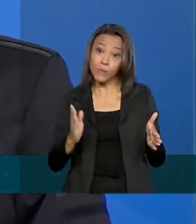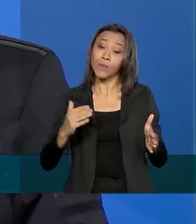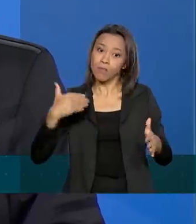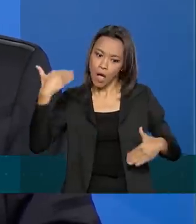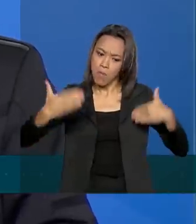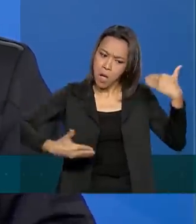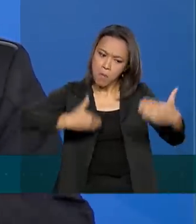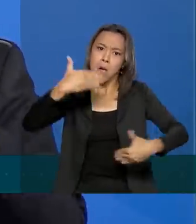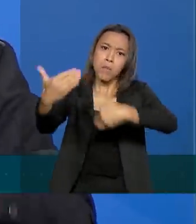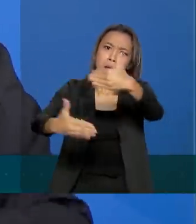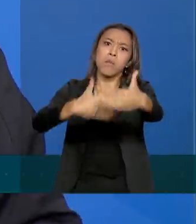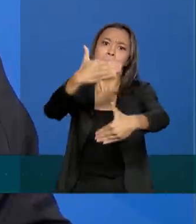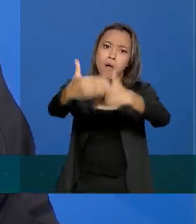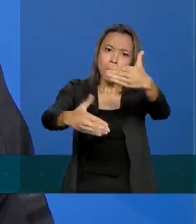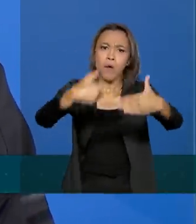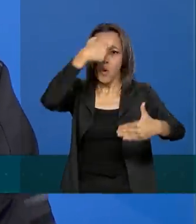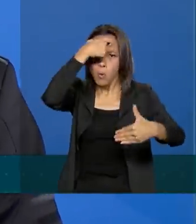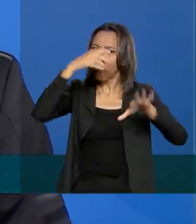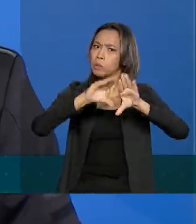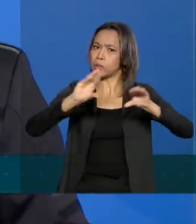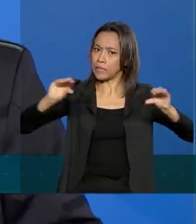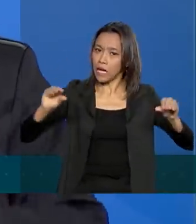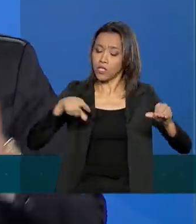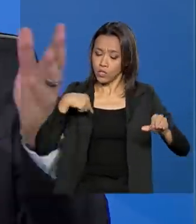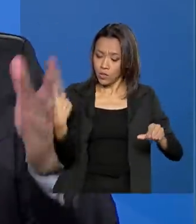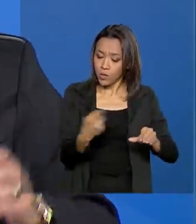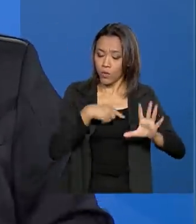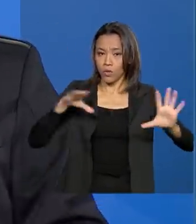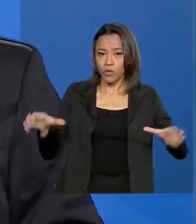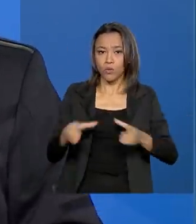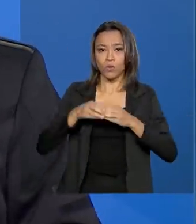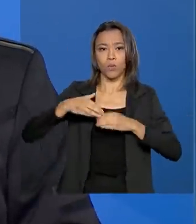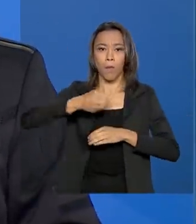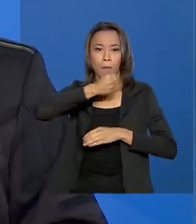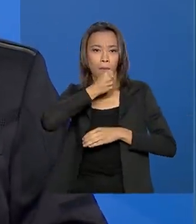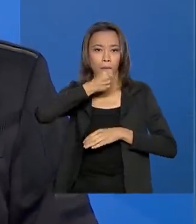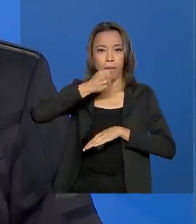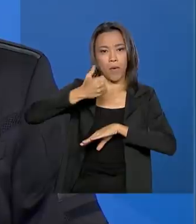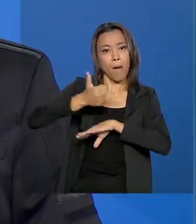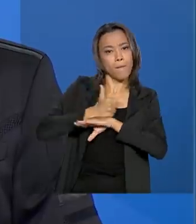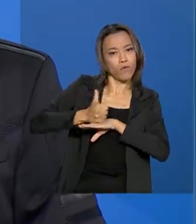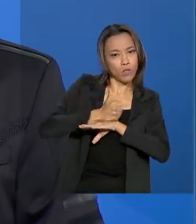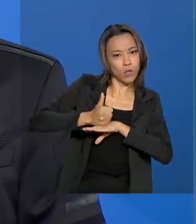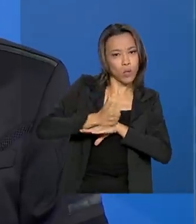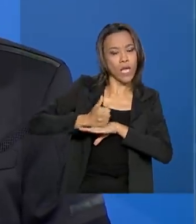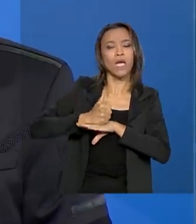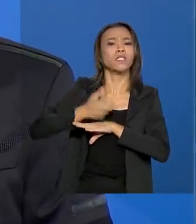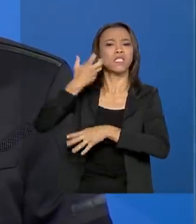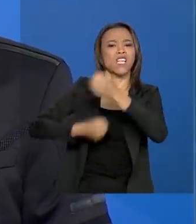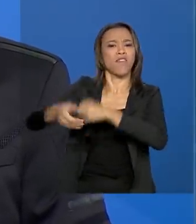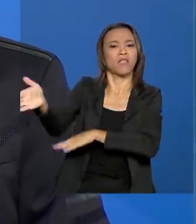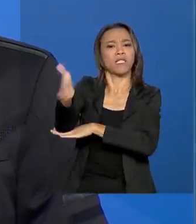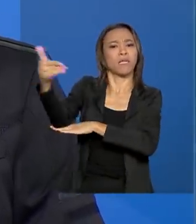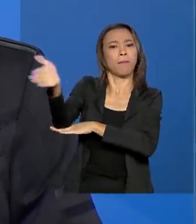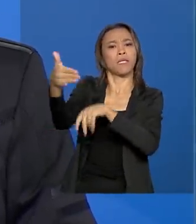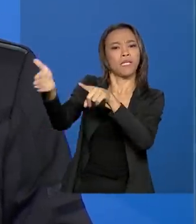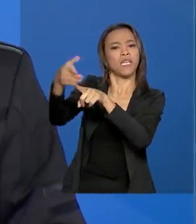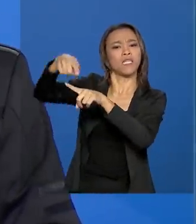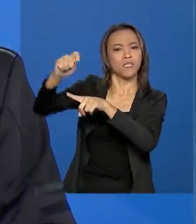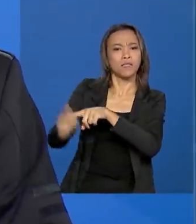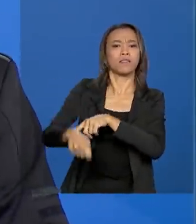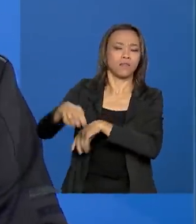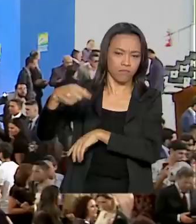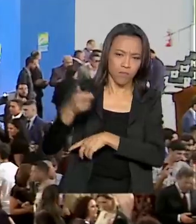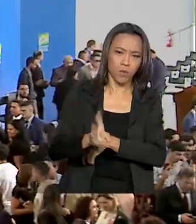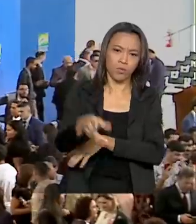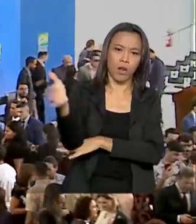o Brasil amadureceu e nós, da música sertaneja, estamos aqui verdadeiramente levantando essa bandeira e vamos continuar, sim, levantando